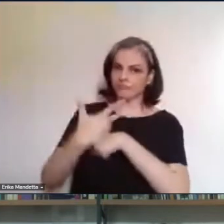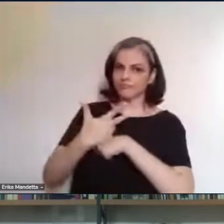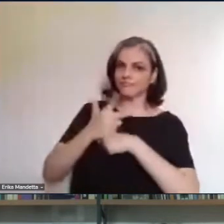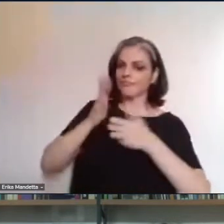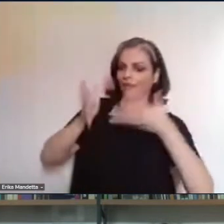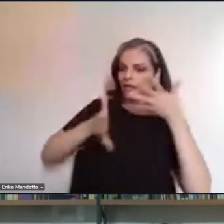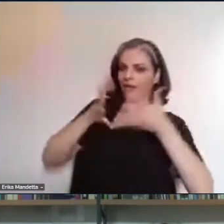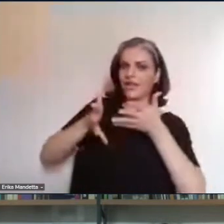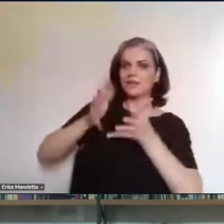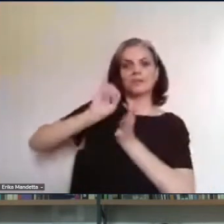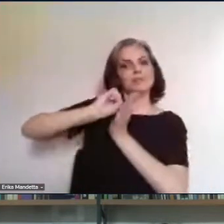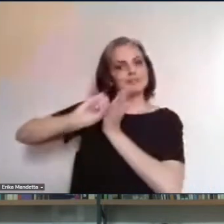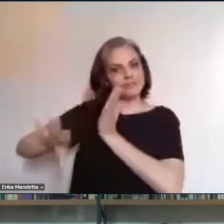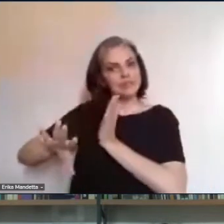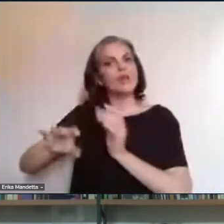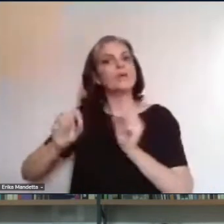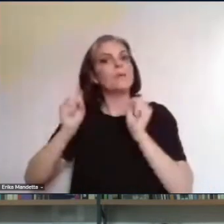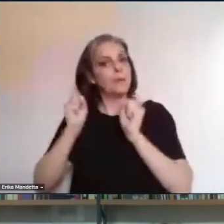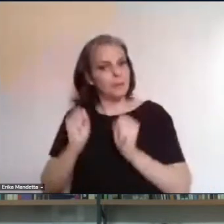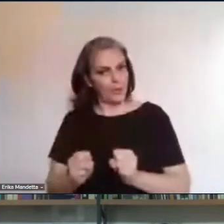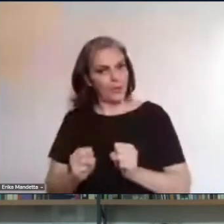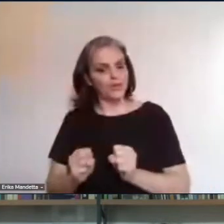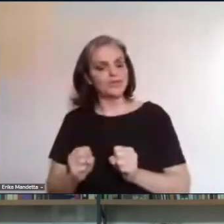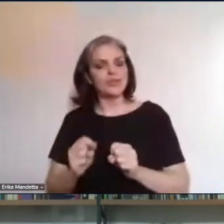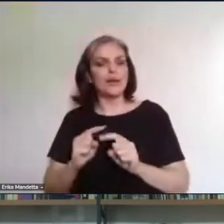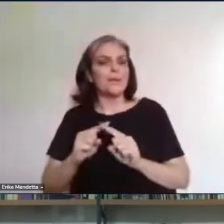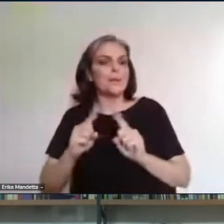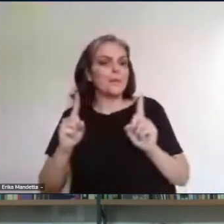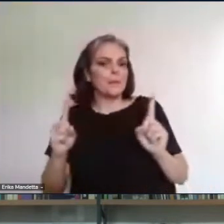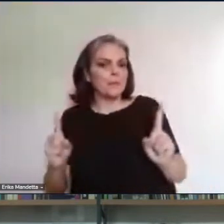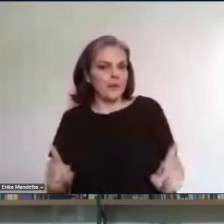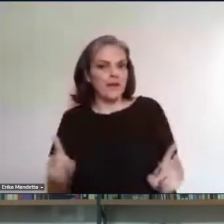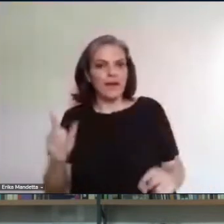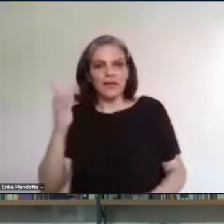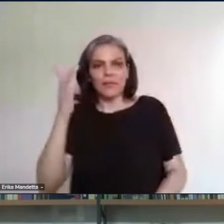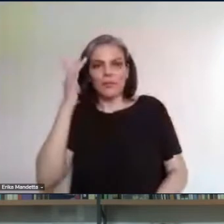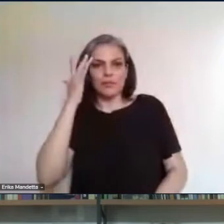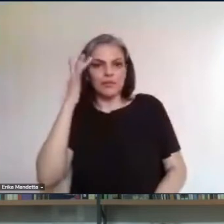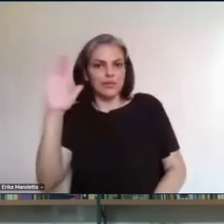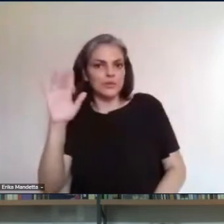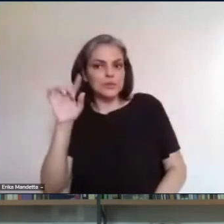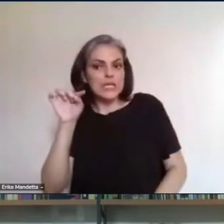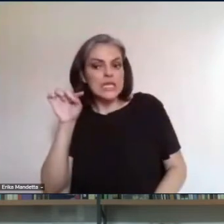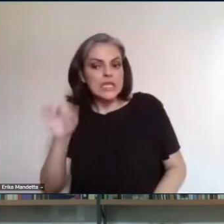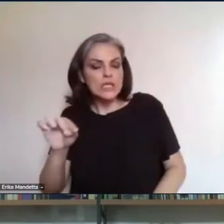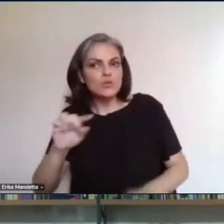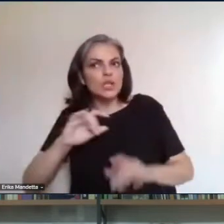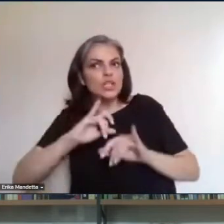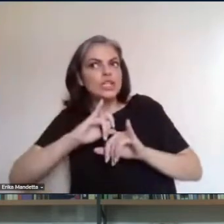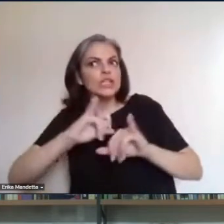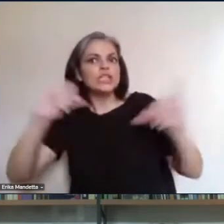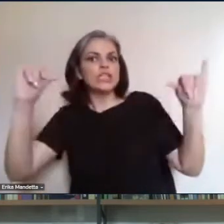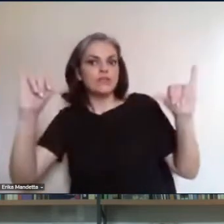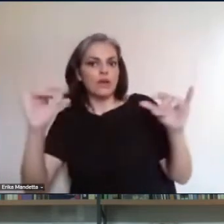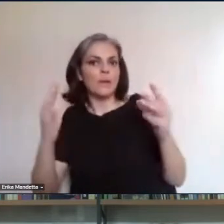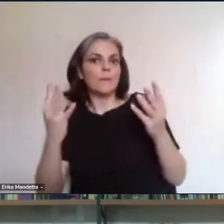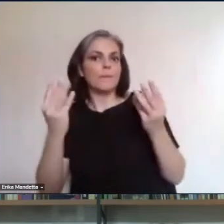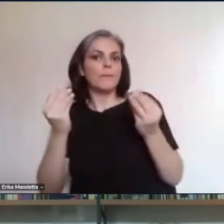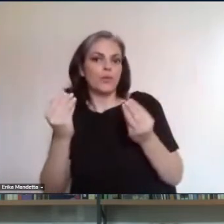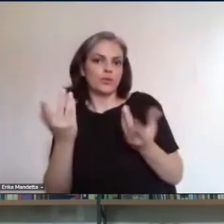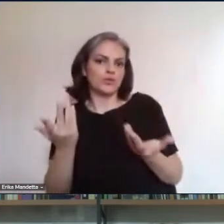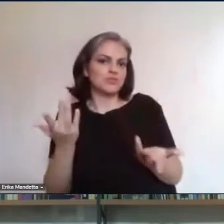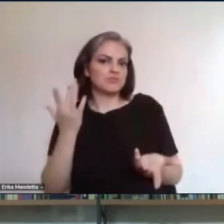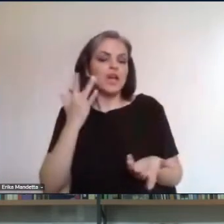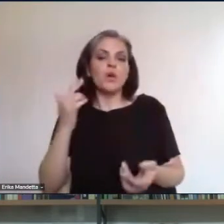enviar esse vídeo para lá, não sei até que ponto isso está sendo divulgado, na verdade, eu sei que está sendo